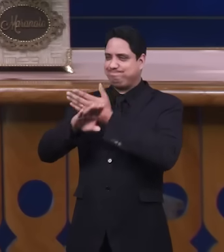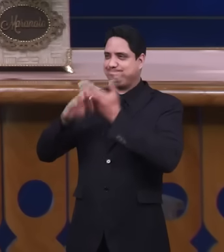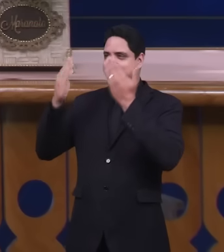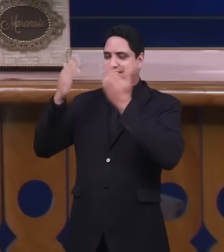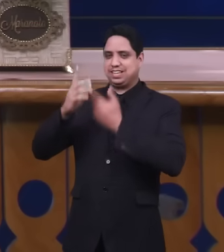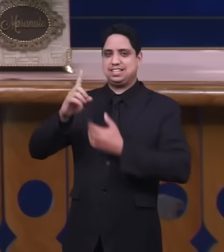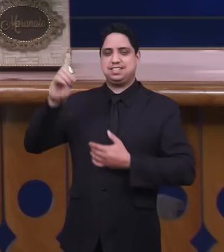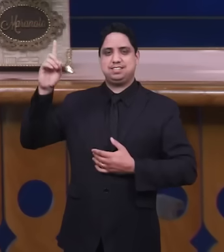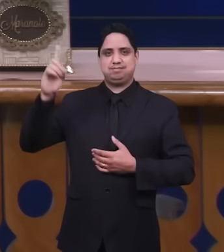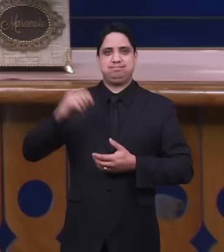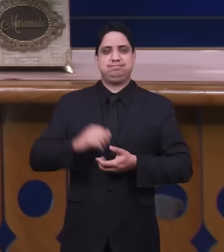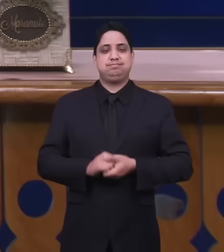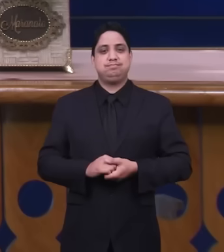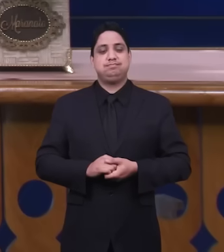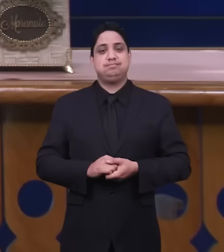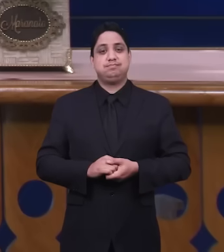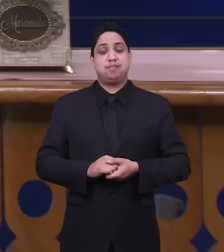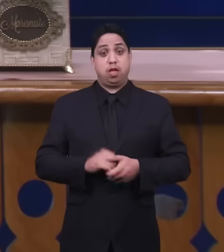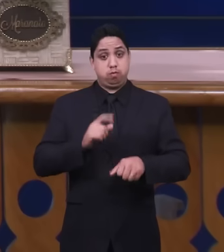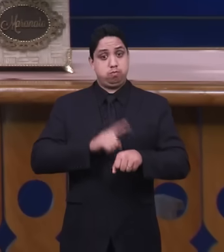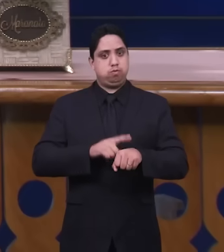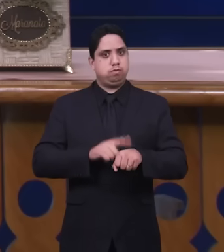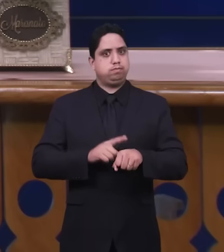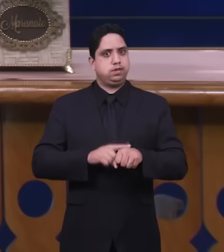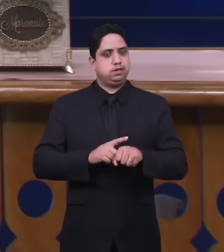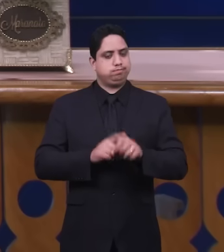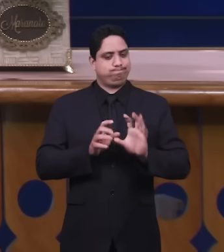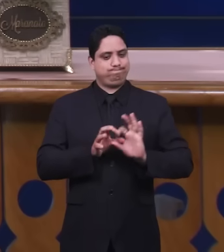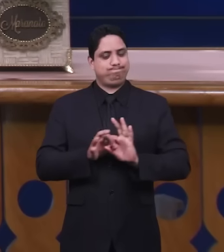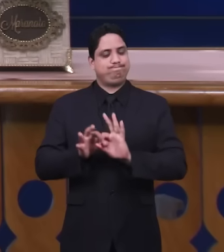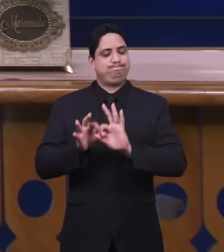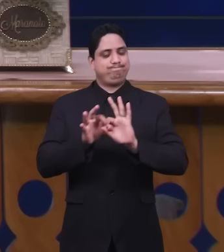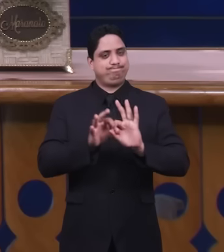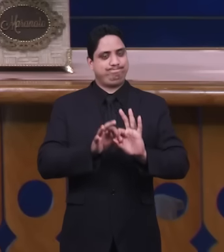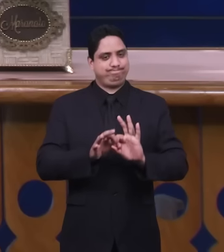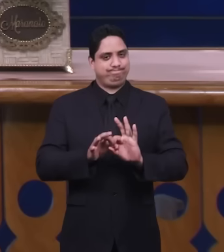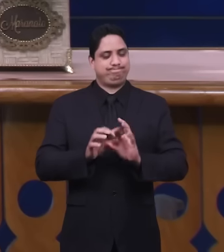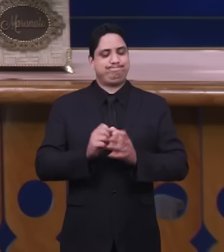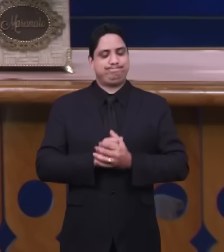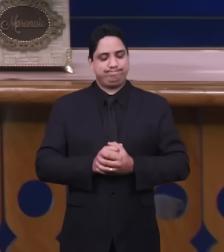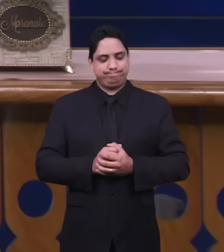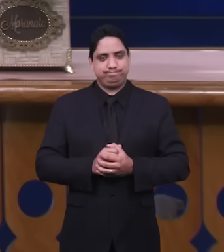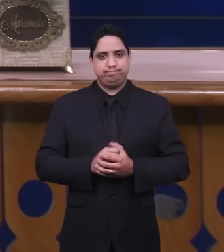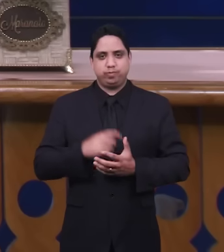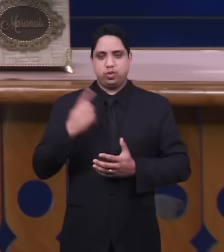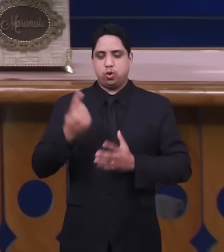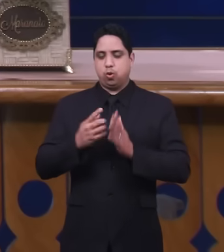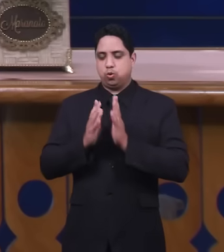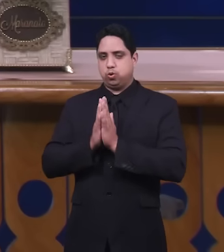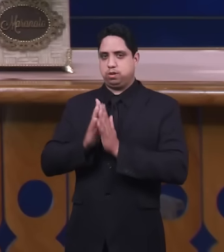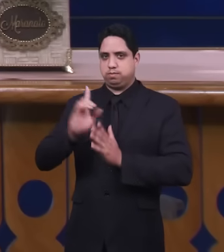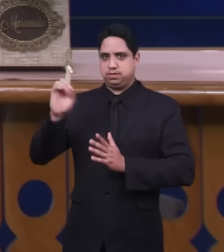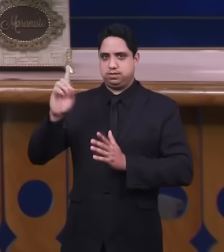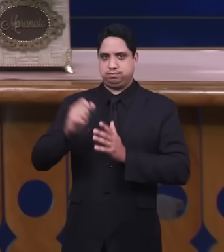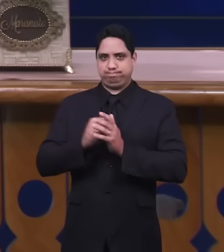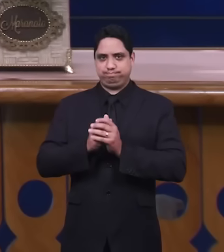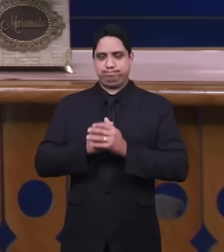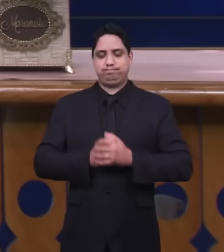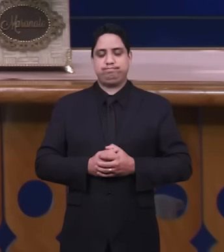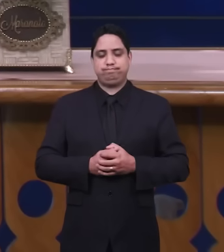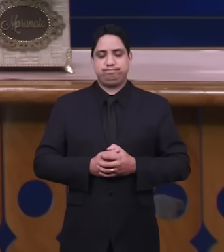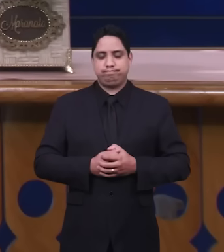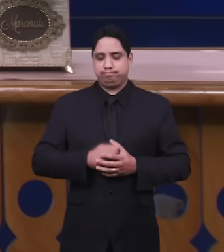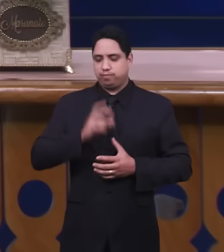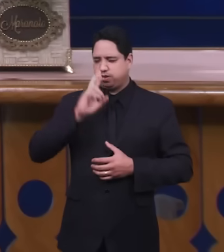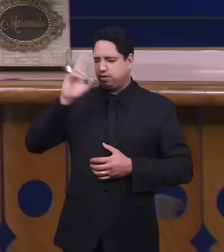Senhor. Em função desse momento solene, nós vamos estar nessa posição para orarmos ao Senhor.